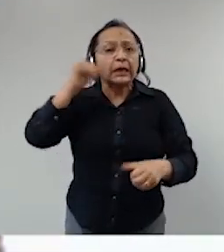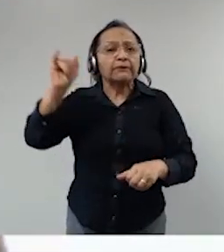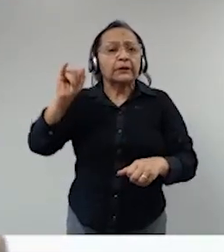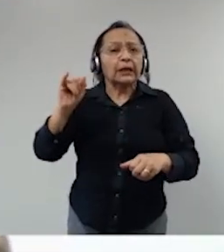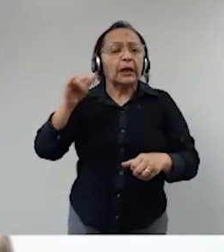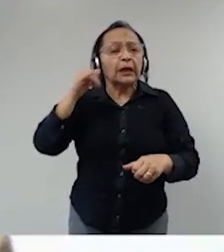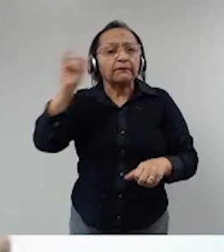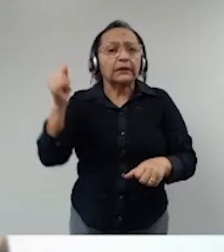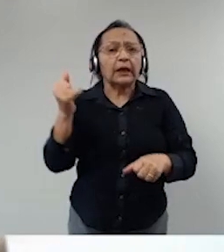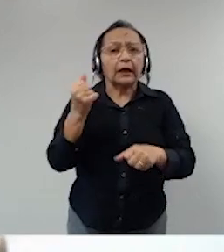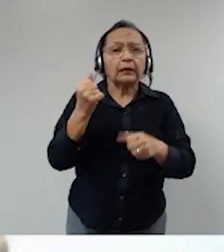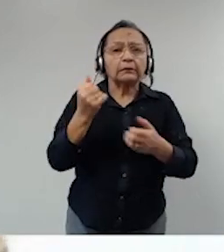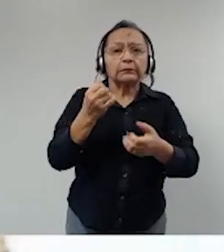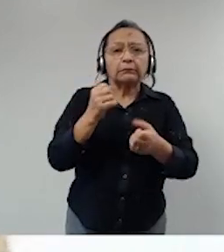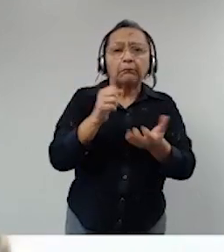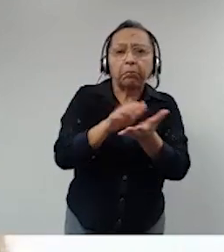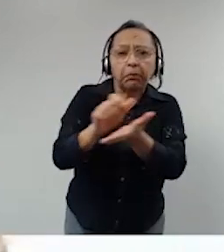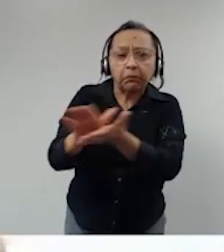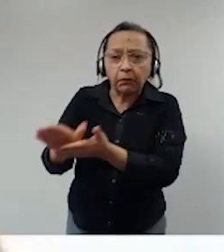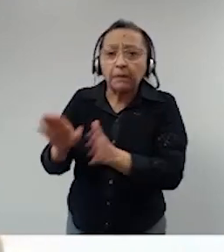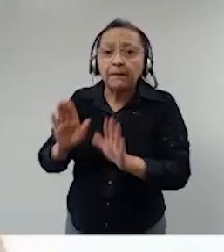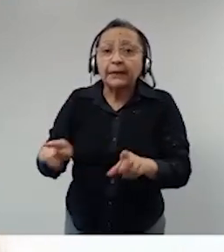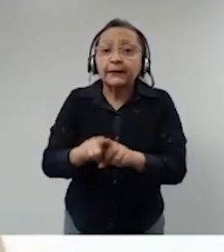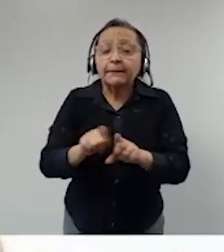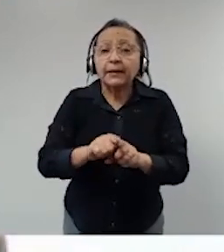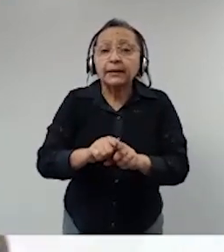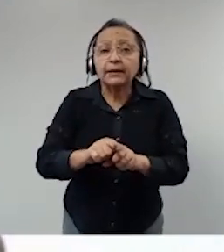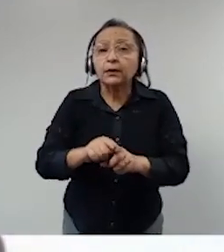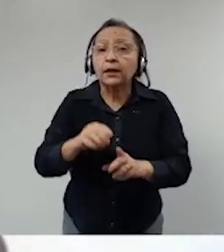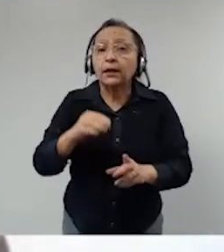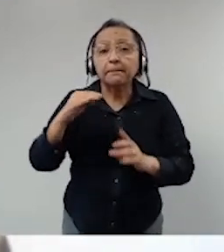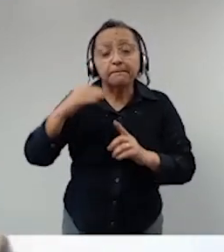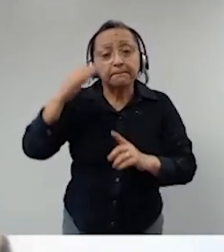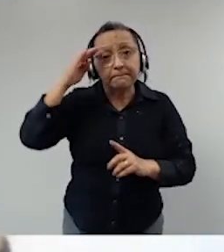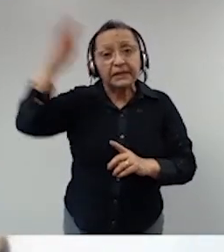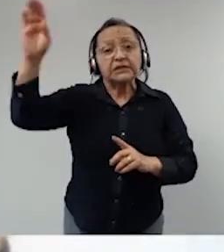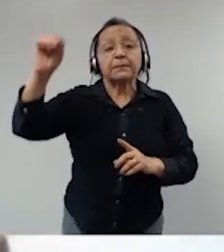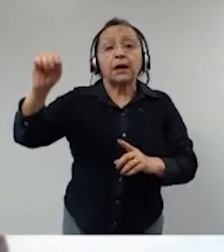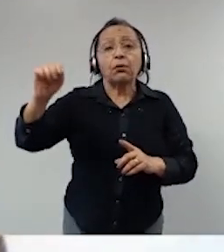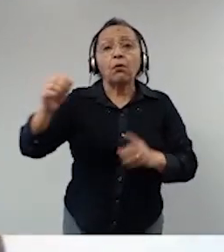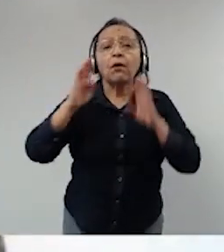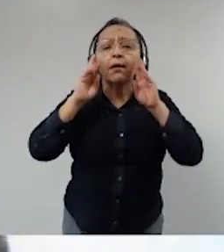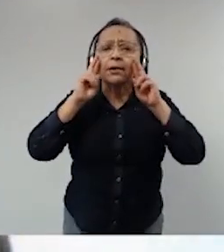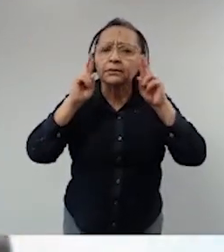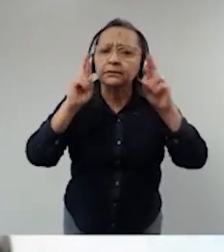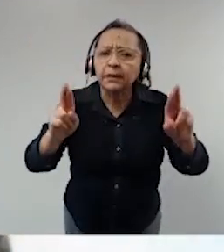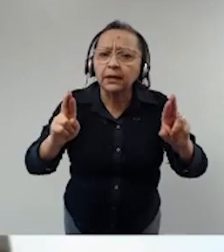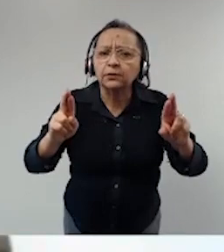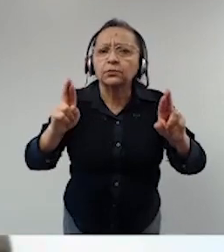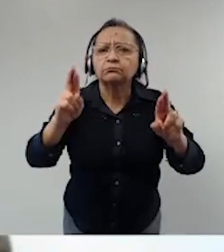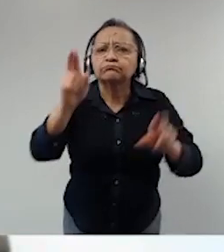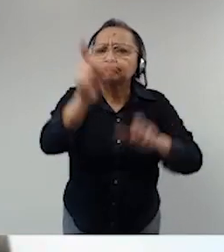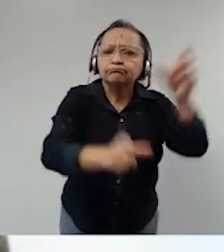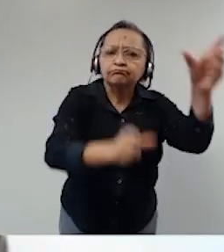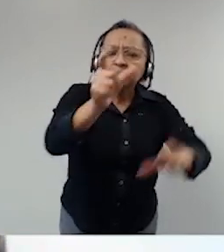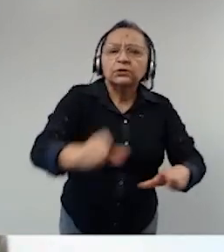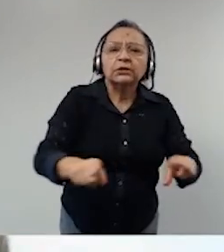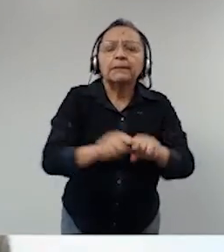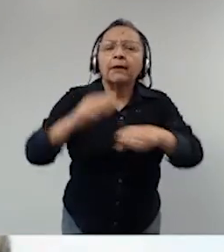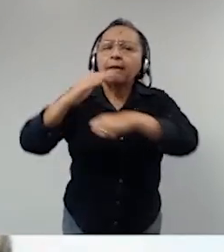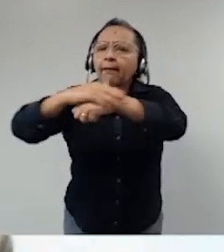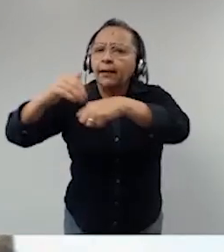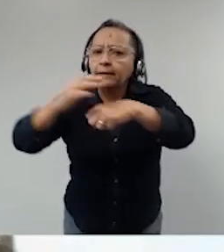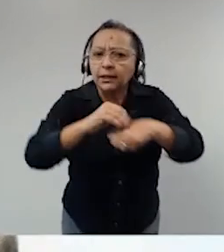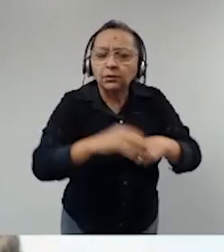relação a isso. Mas tem uma questão que é o carinho com as pessoas que estão trabalhando ali na empresa, né? Não adianta ter só a preocupação